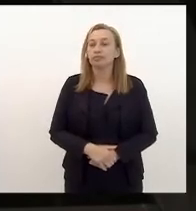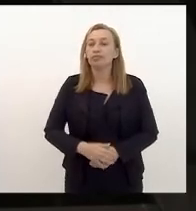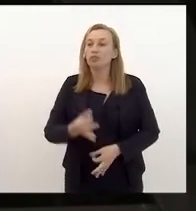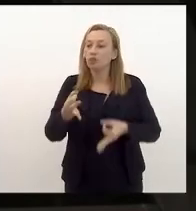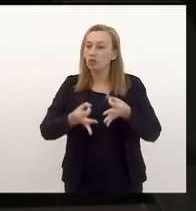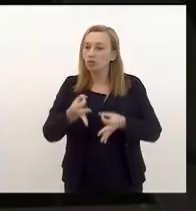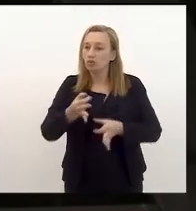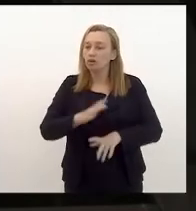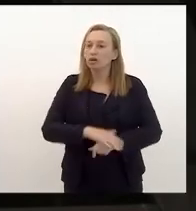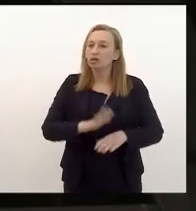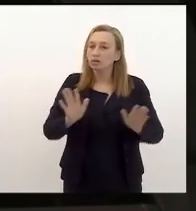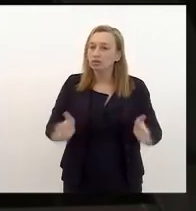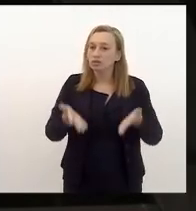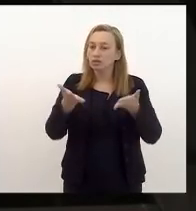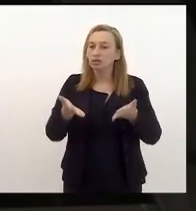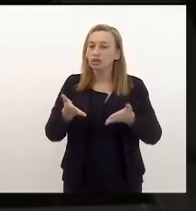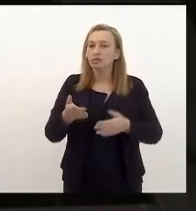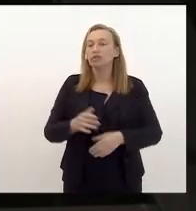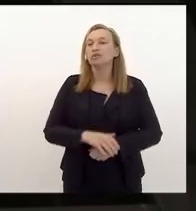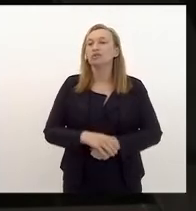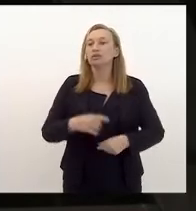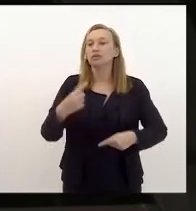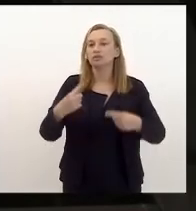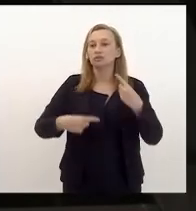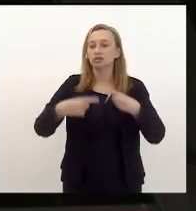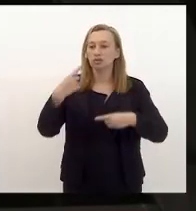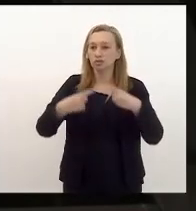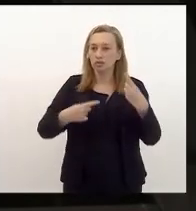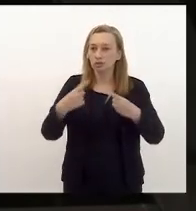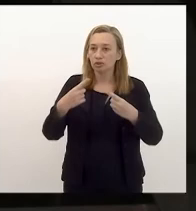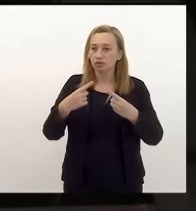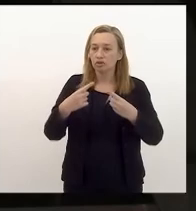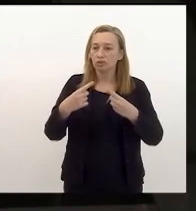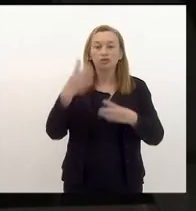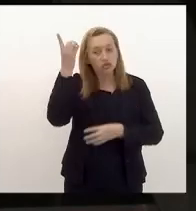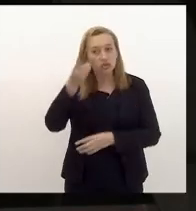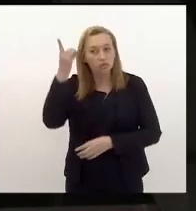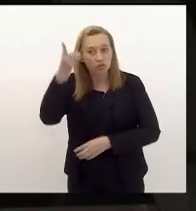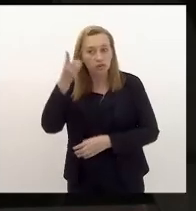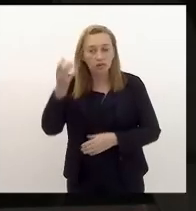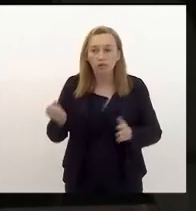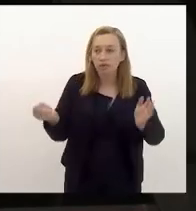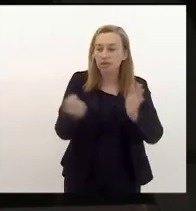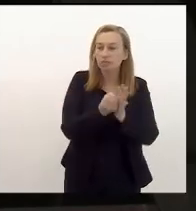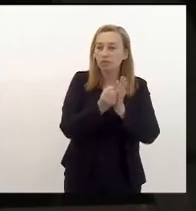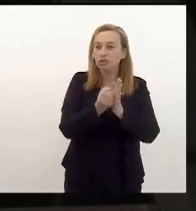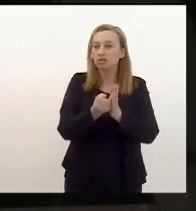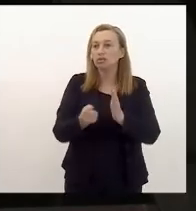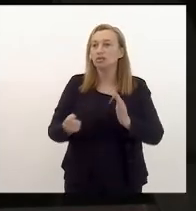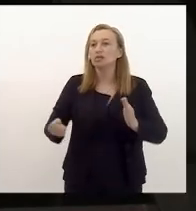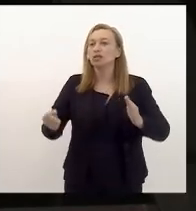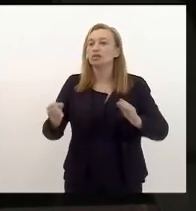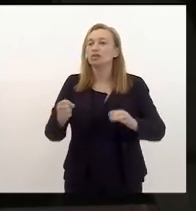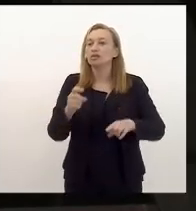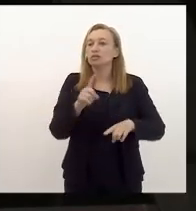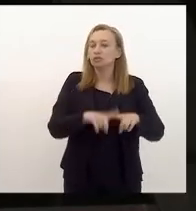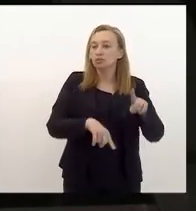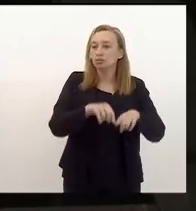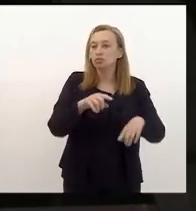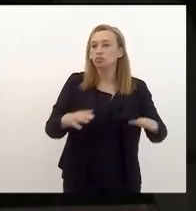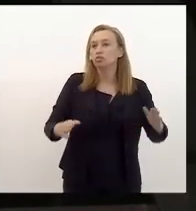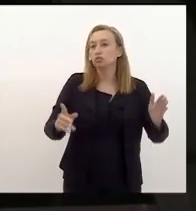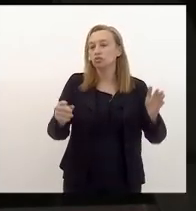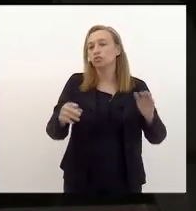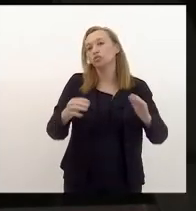justifica a iniciativa parlamentar para considerá-lo como patrimônio imaterial do Estado do Rio de Janeiro, pelo fato